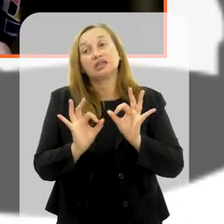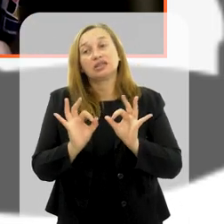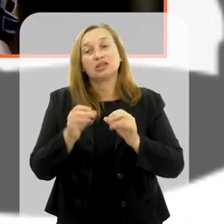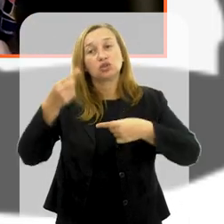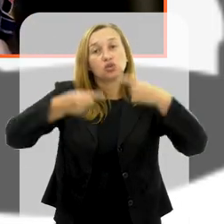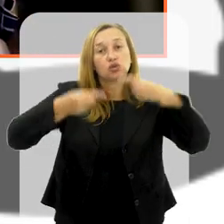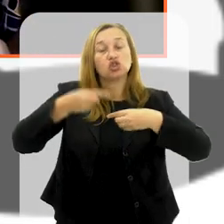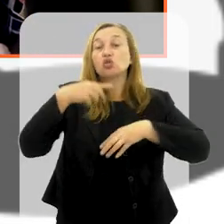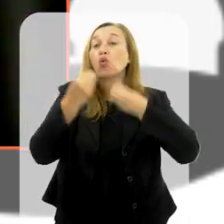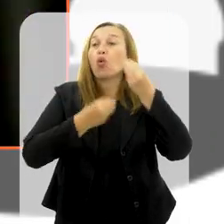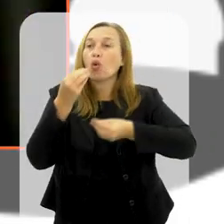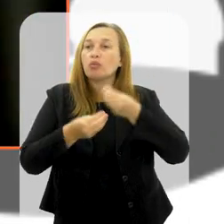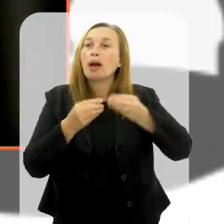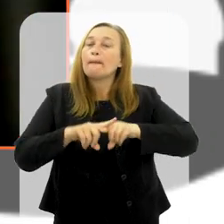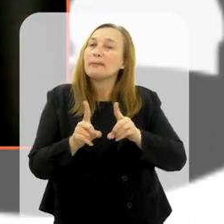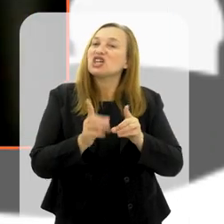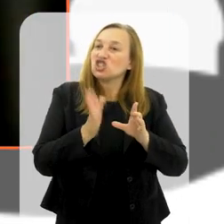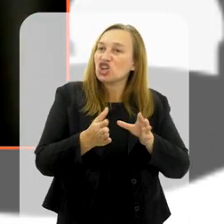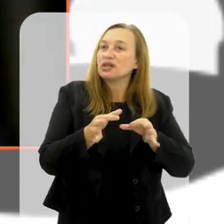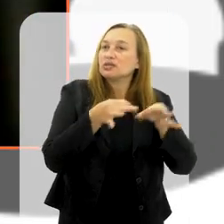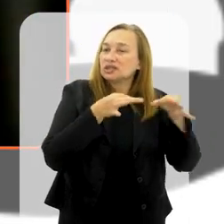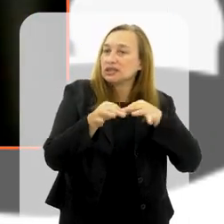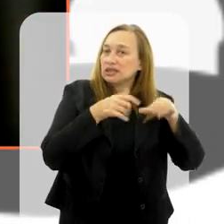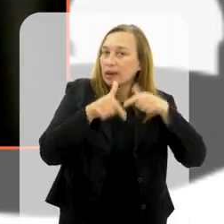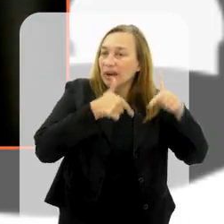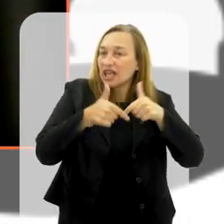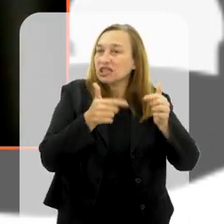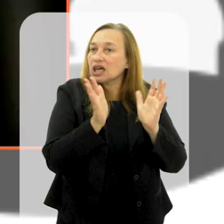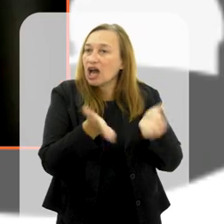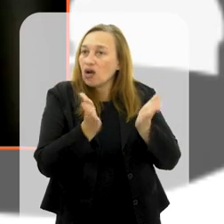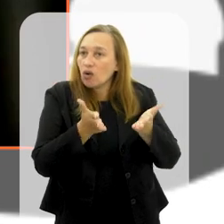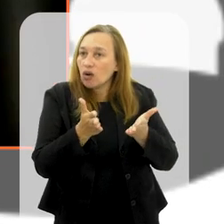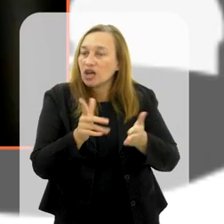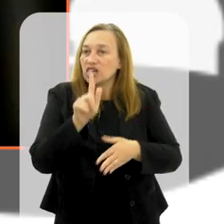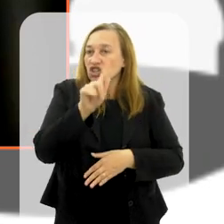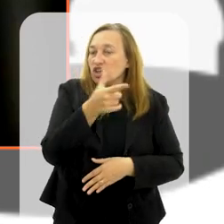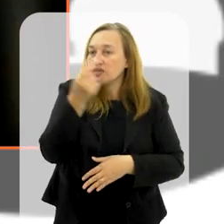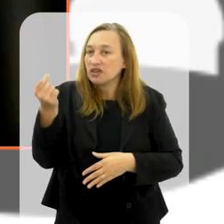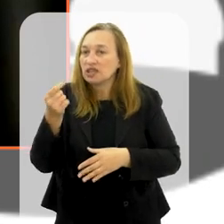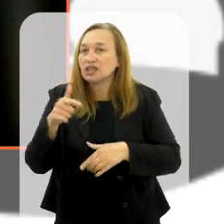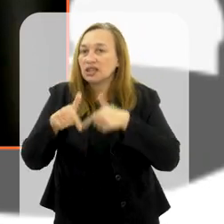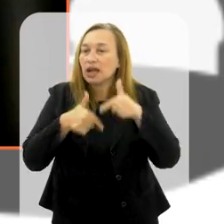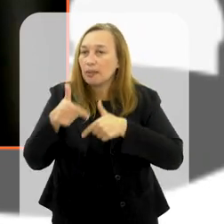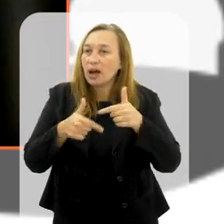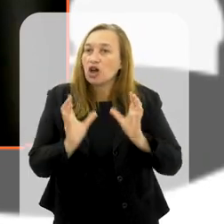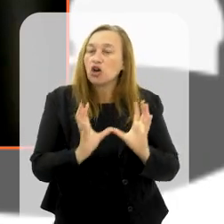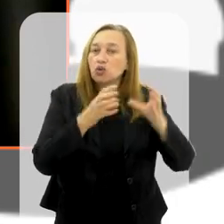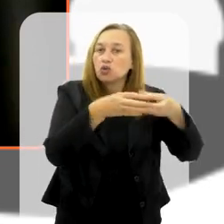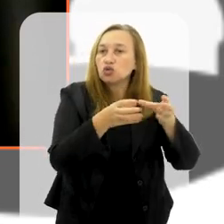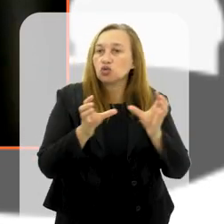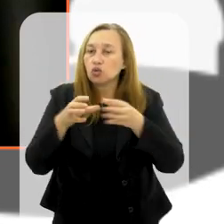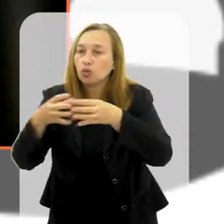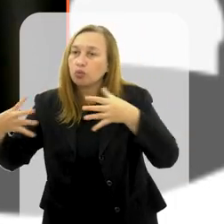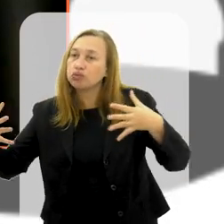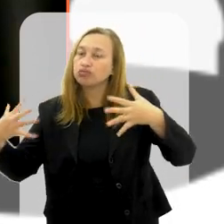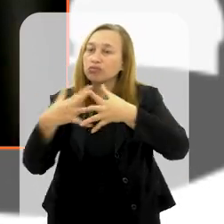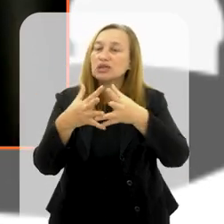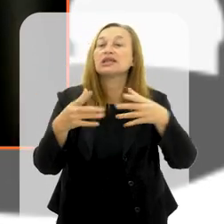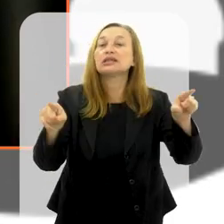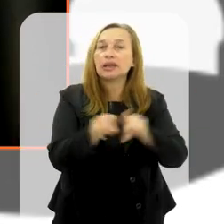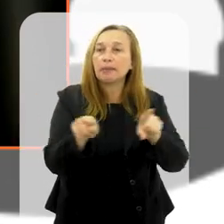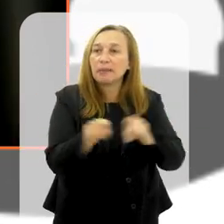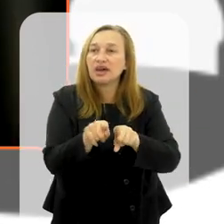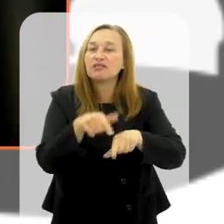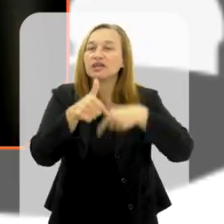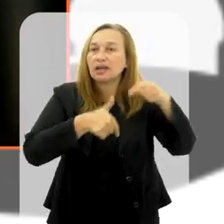ainda debatido. Mas eles já estão trabalhando agora, ao mesmo tempo que o G20 trabalha, os grupos de engajamento também estão